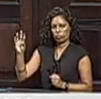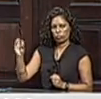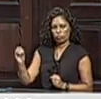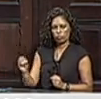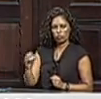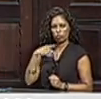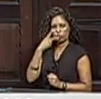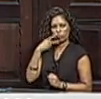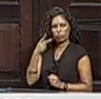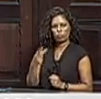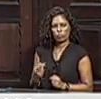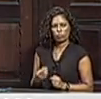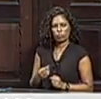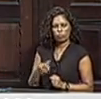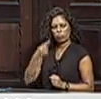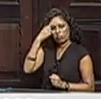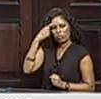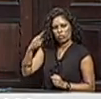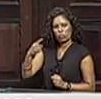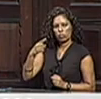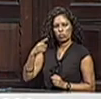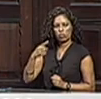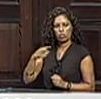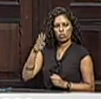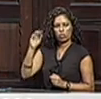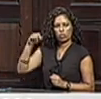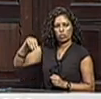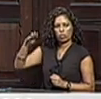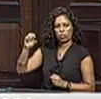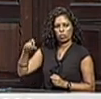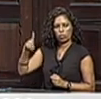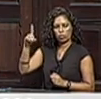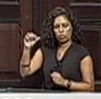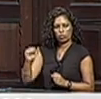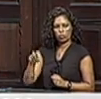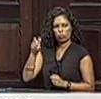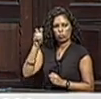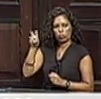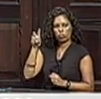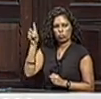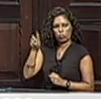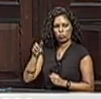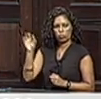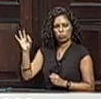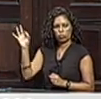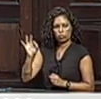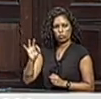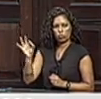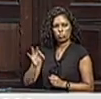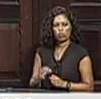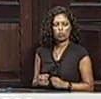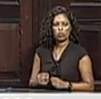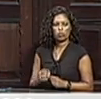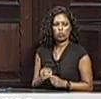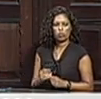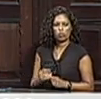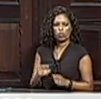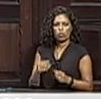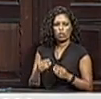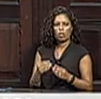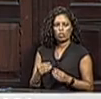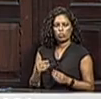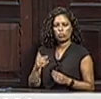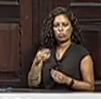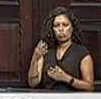de 5,05, proposta pelas centrais sindicais, foi apresentada por vários deputados, por